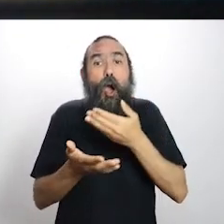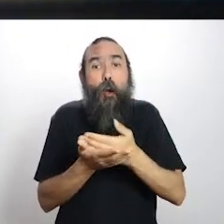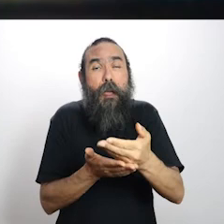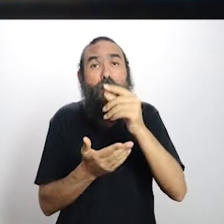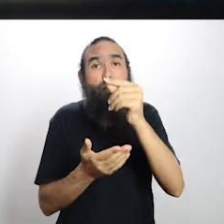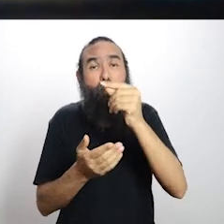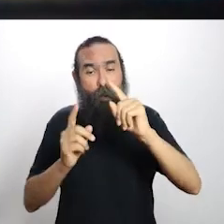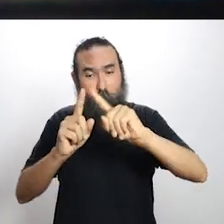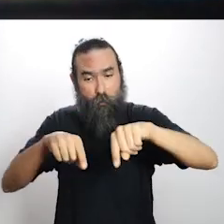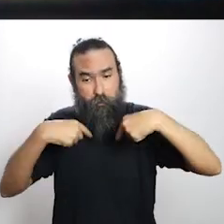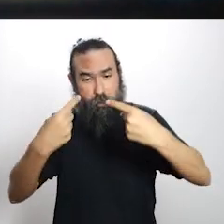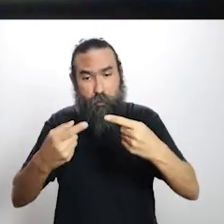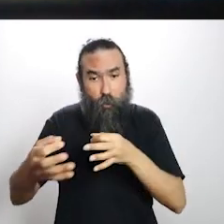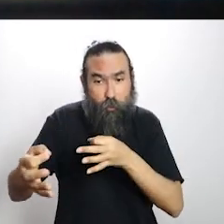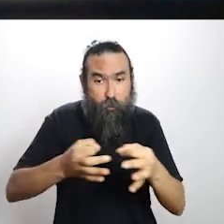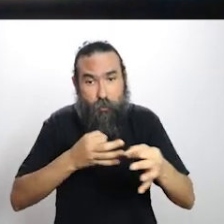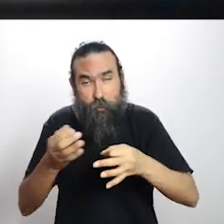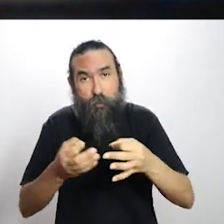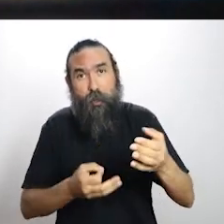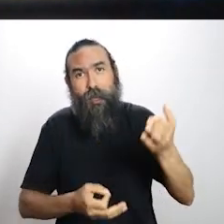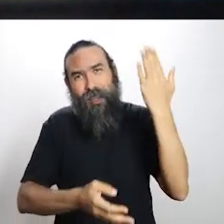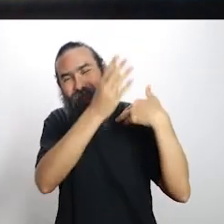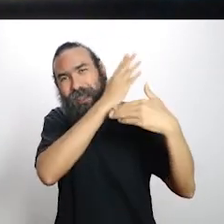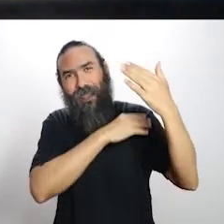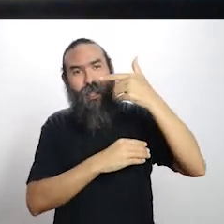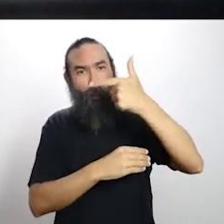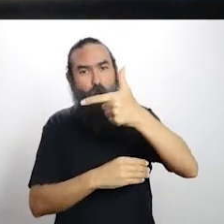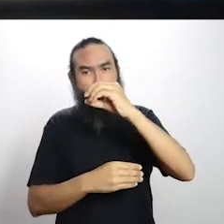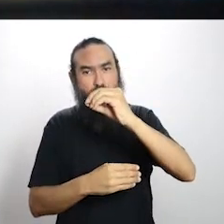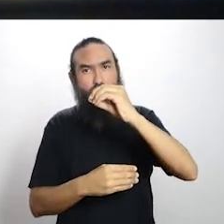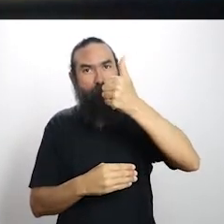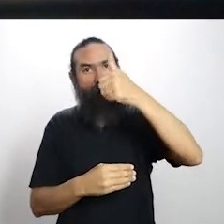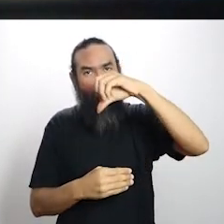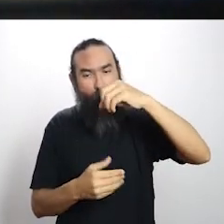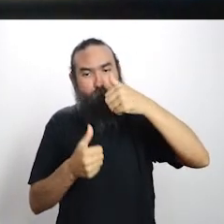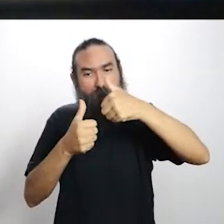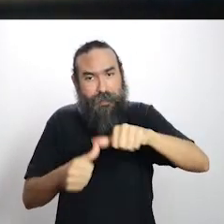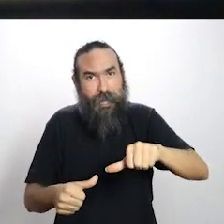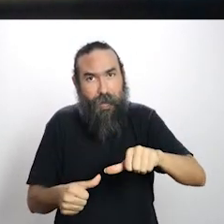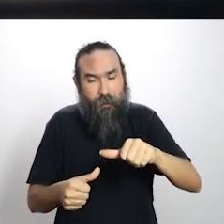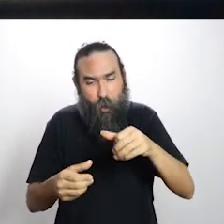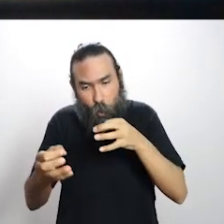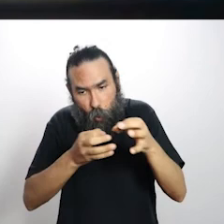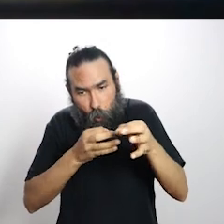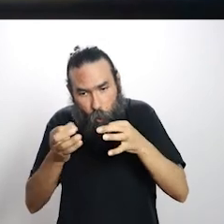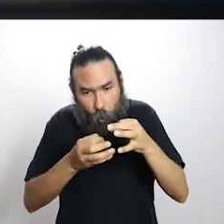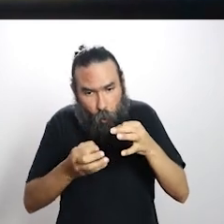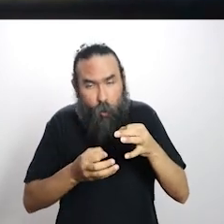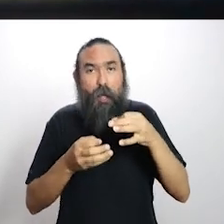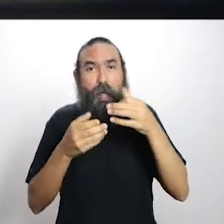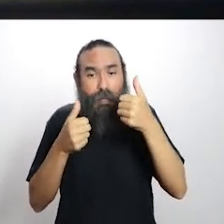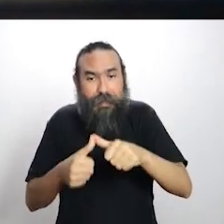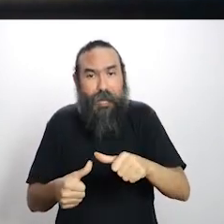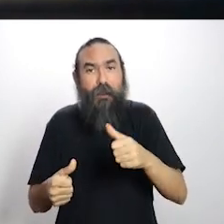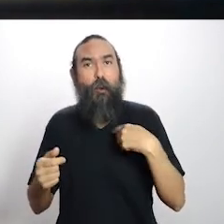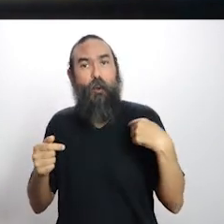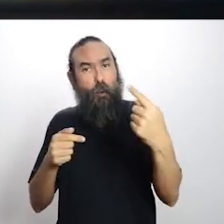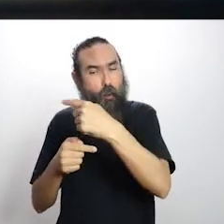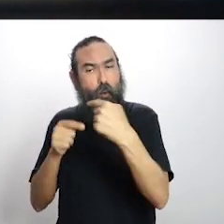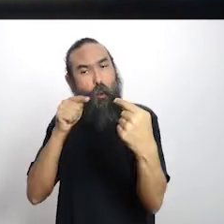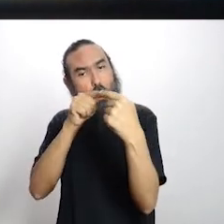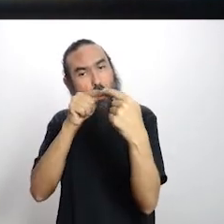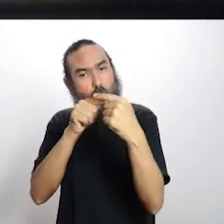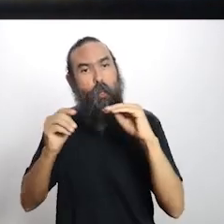relatório de gestão da Comissão de Cultura de 2019. Portanto, estávamos em contato com todos os parlamentares. E,